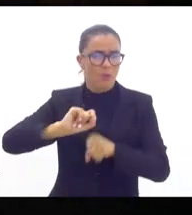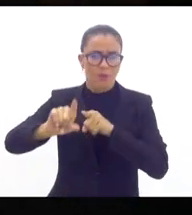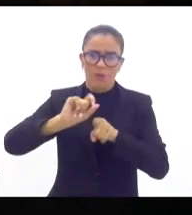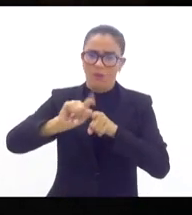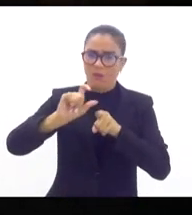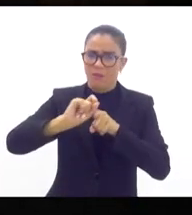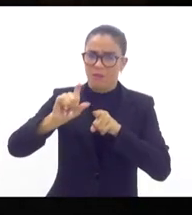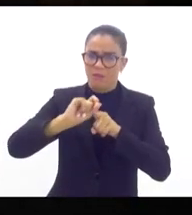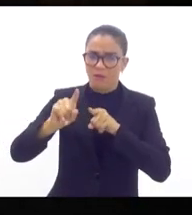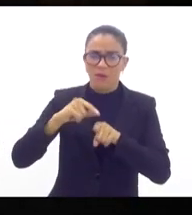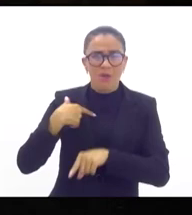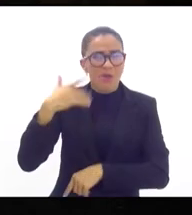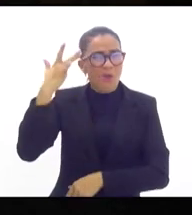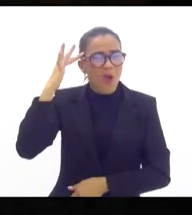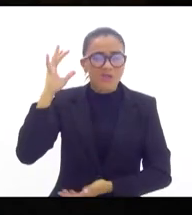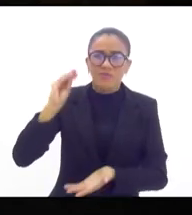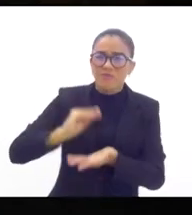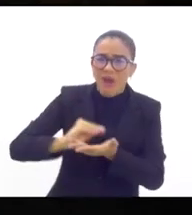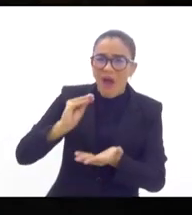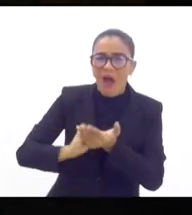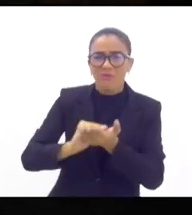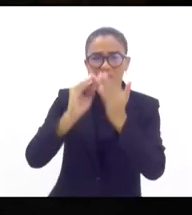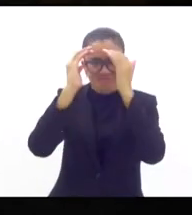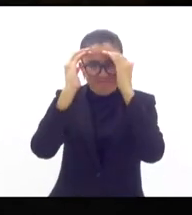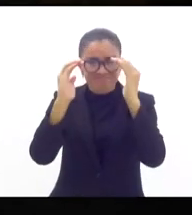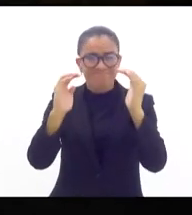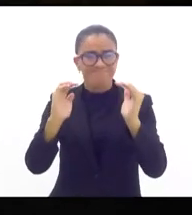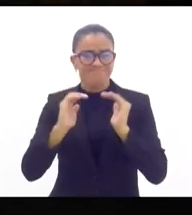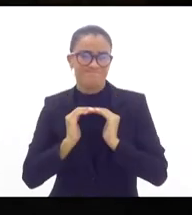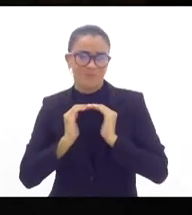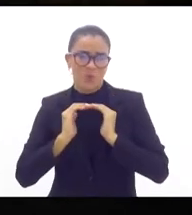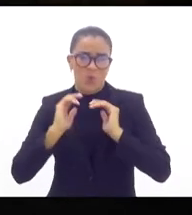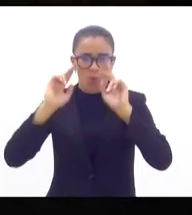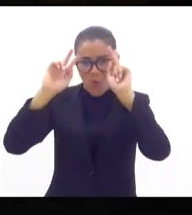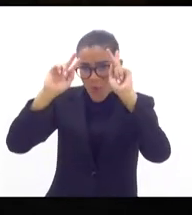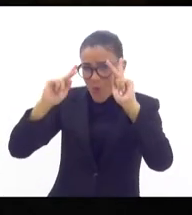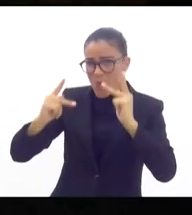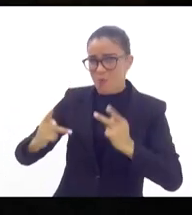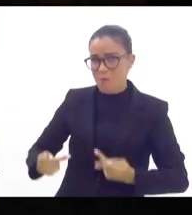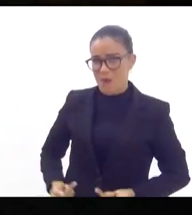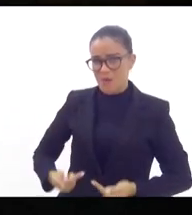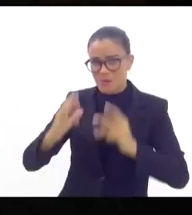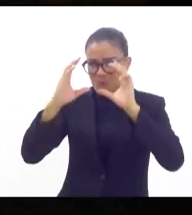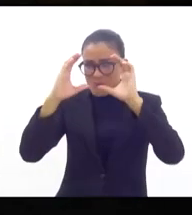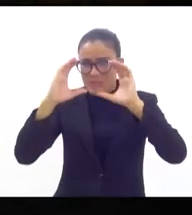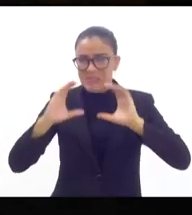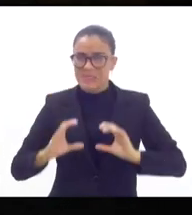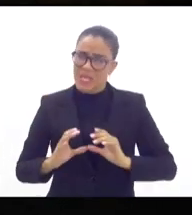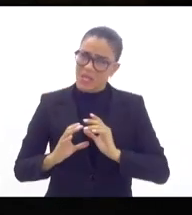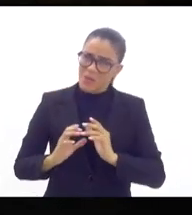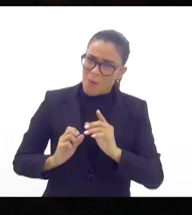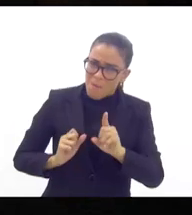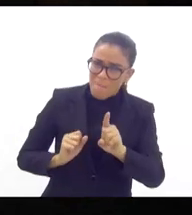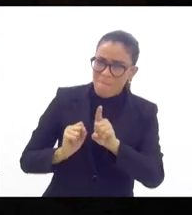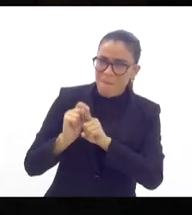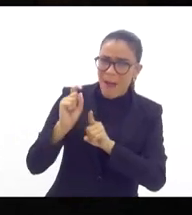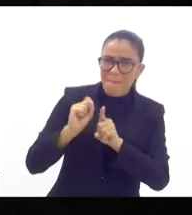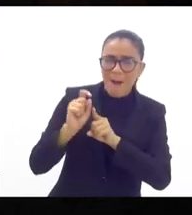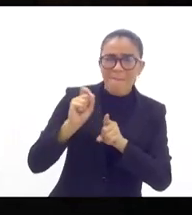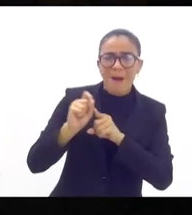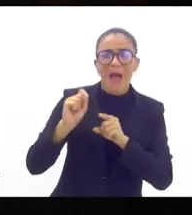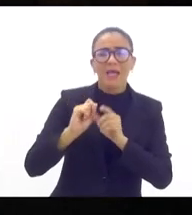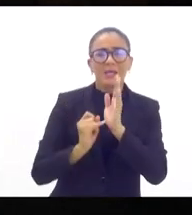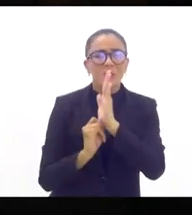eu acho uma falta de respeito o ser humano o cidadão que paga seus impostos